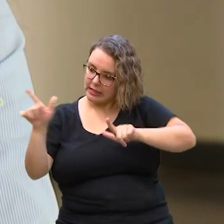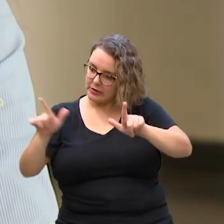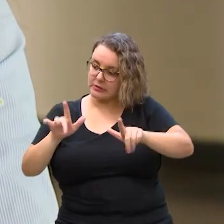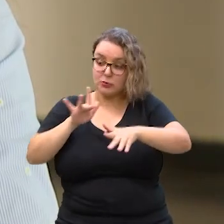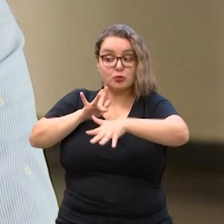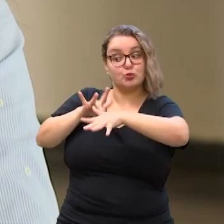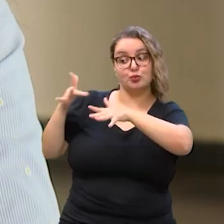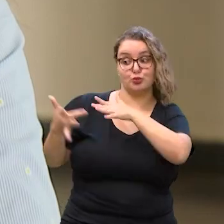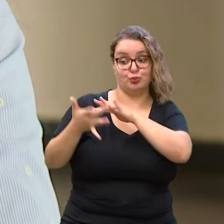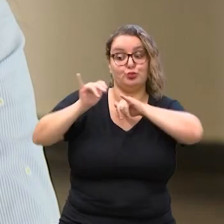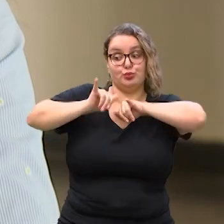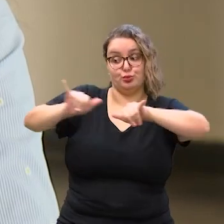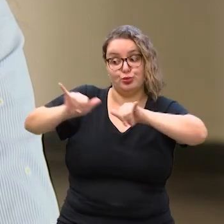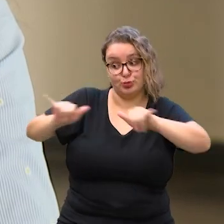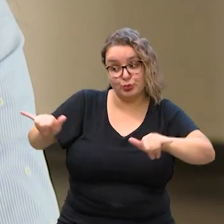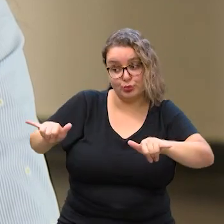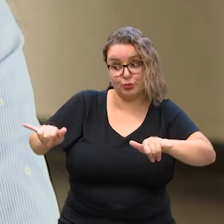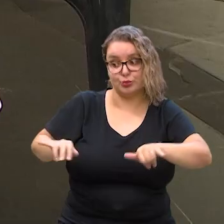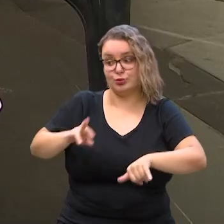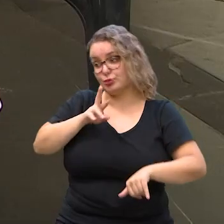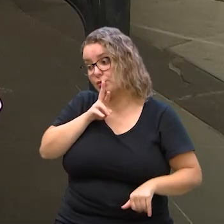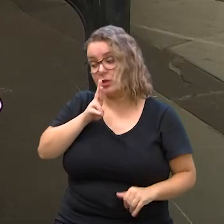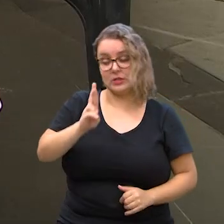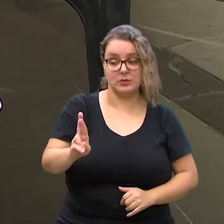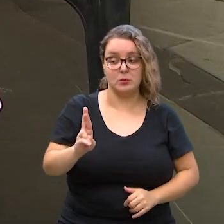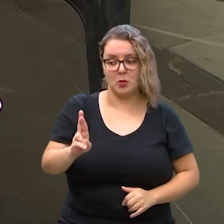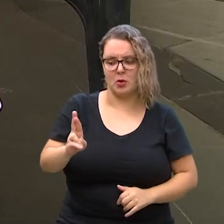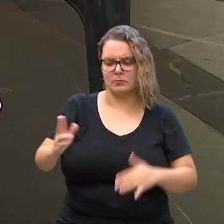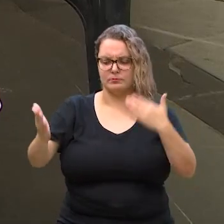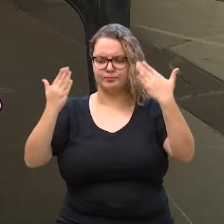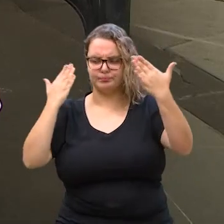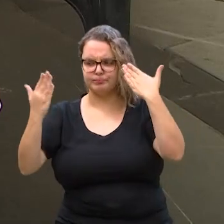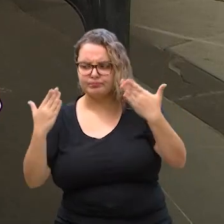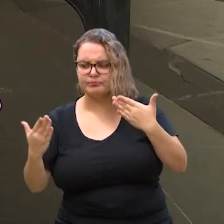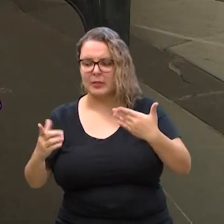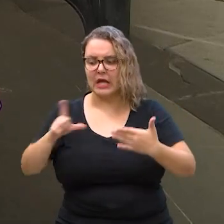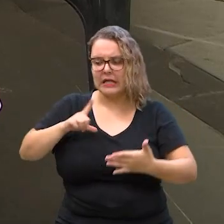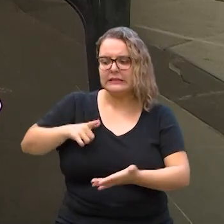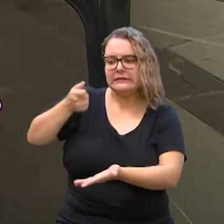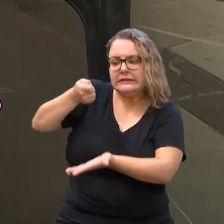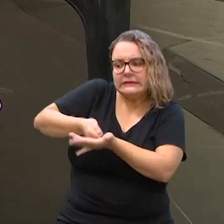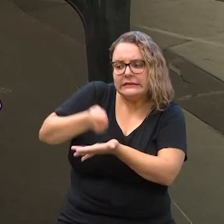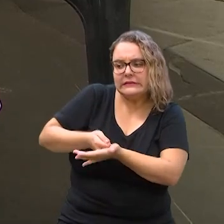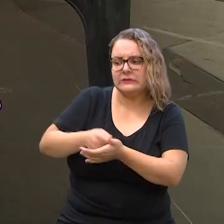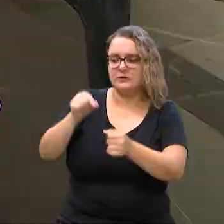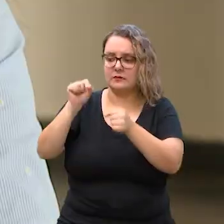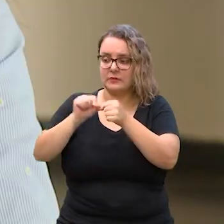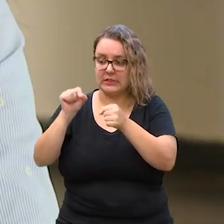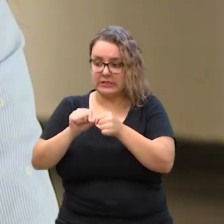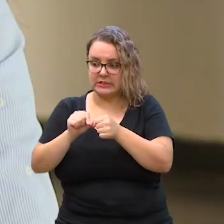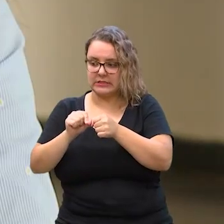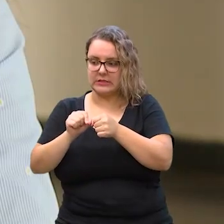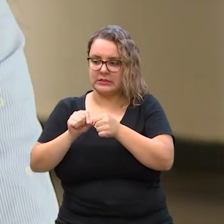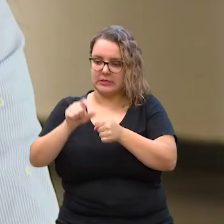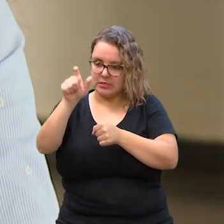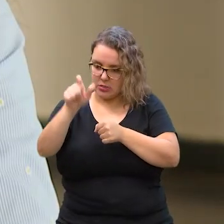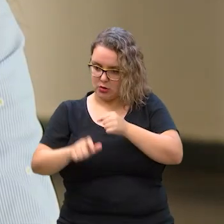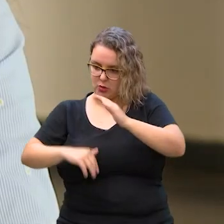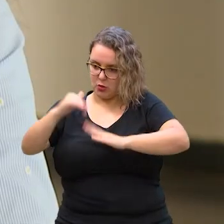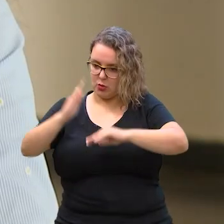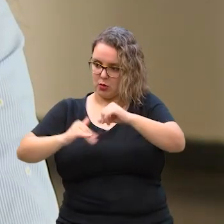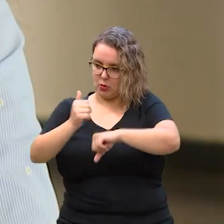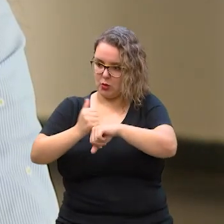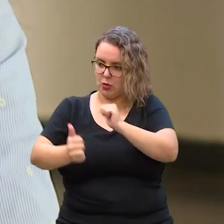veículo de divulgação de resultados, o psicólogo, ele tem a obrigação de fazer esse esportista